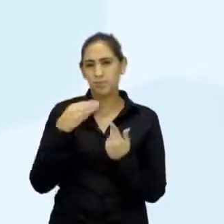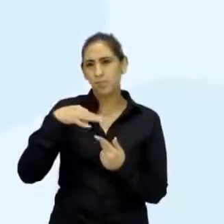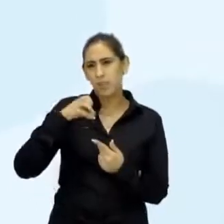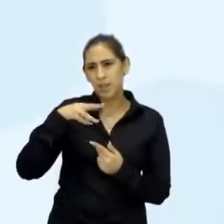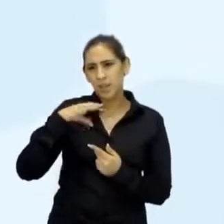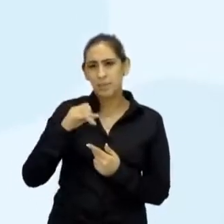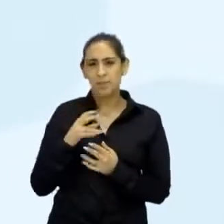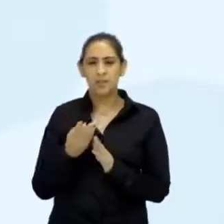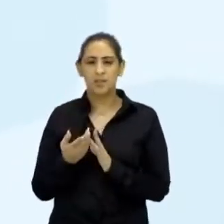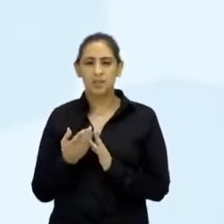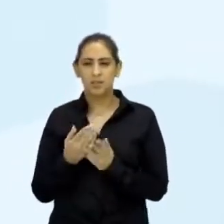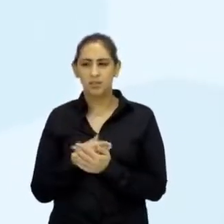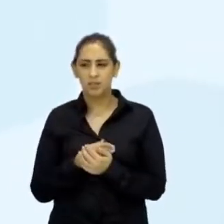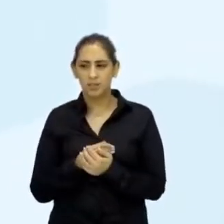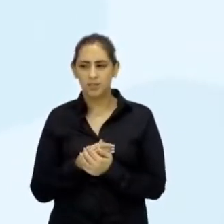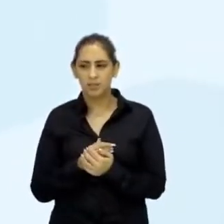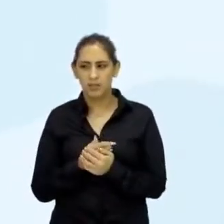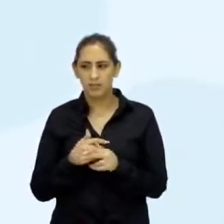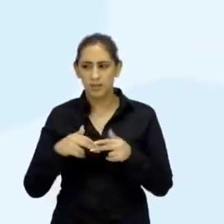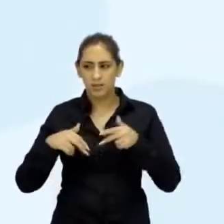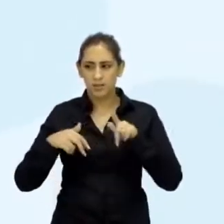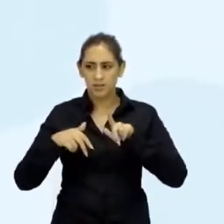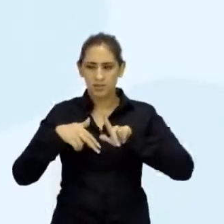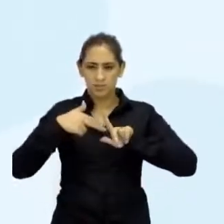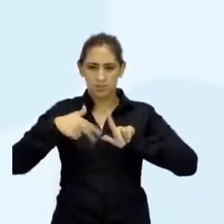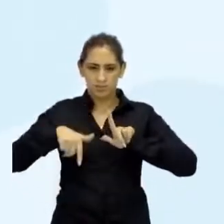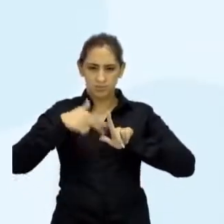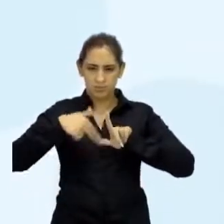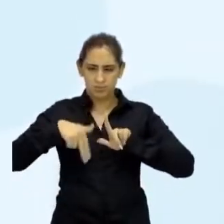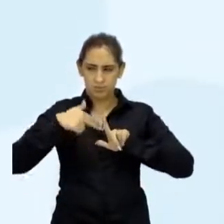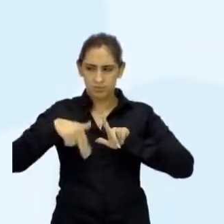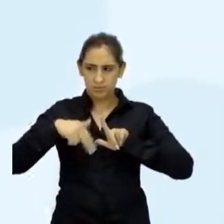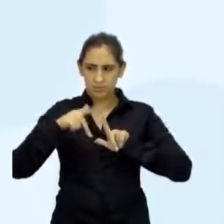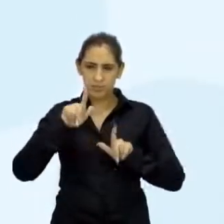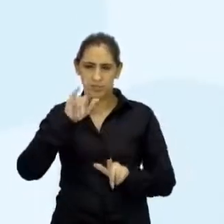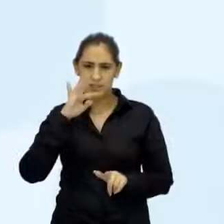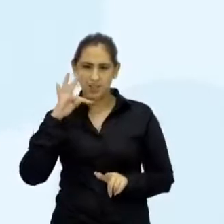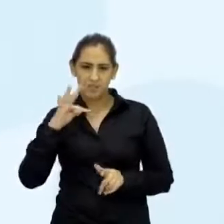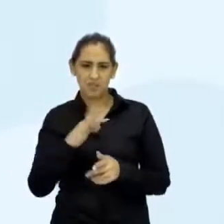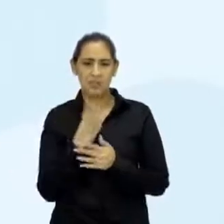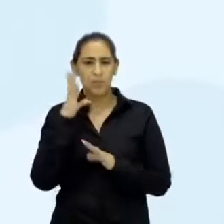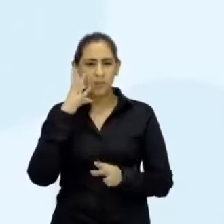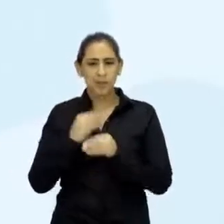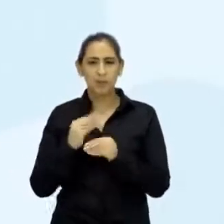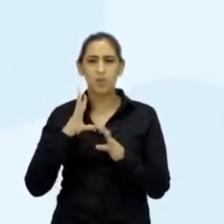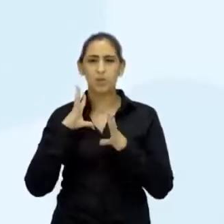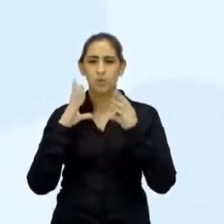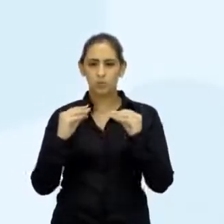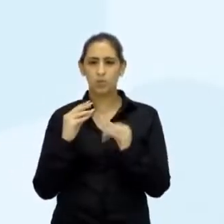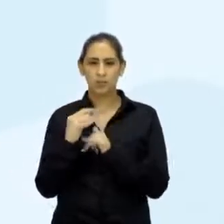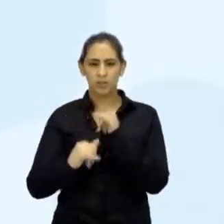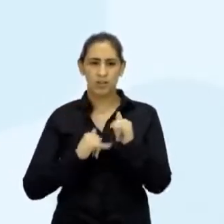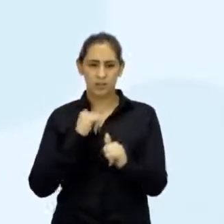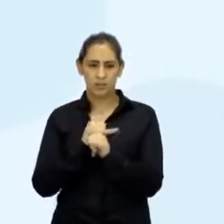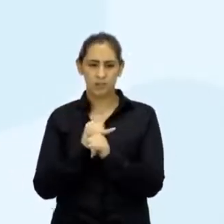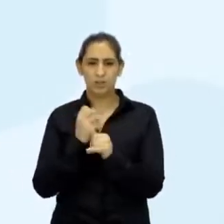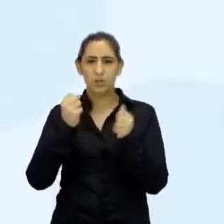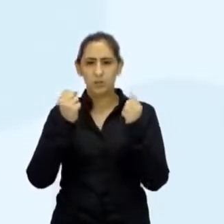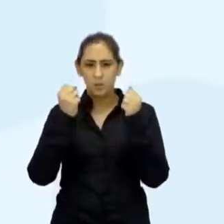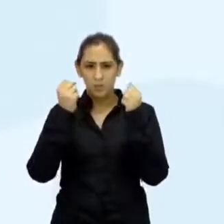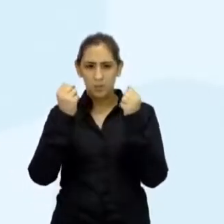emoji, tudo, GIF, tudo isso, compreendendo tudo da internet, pode ser